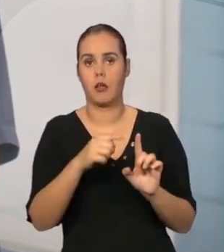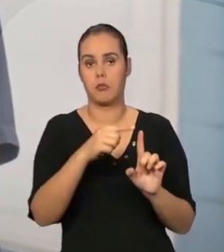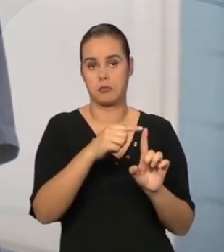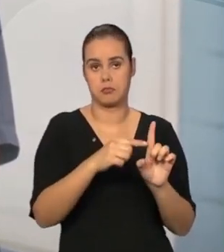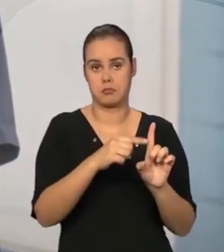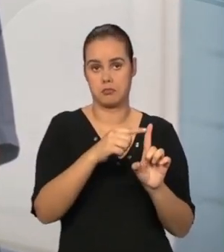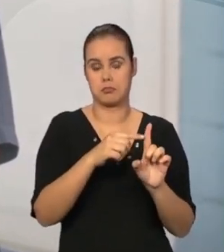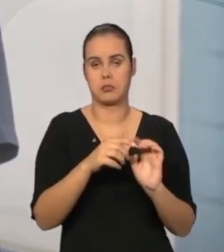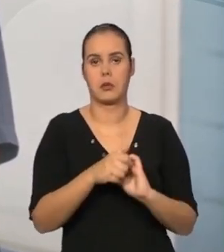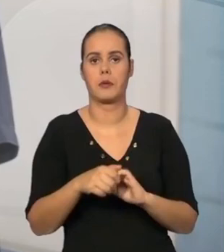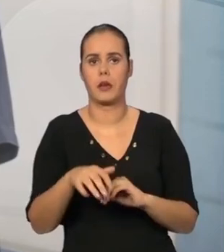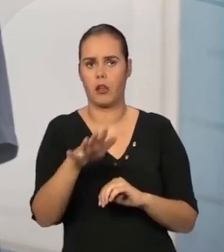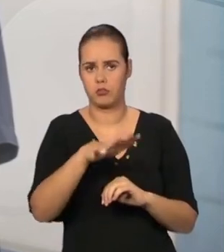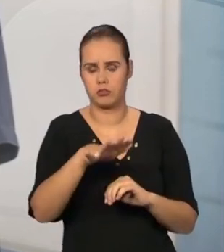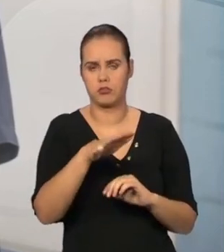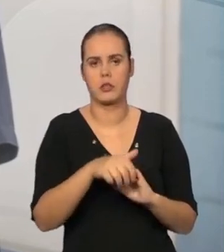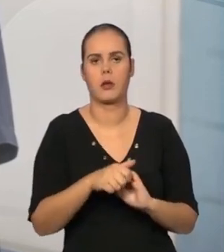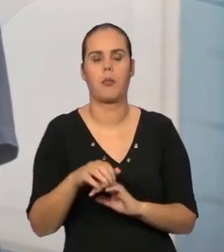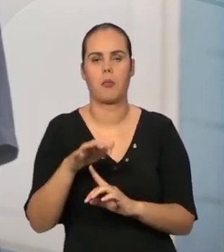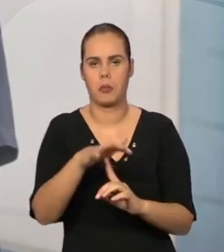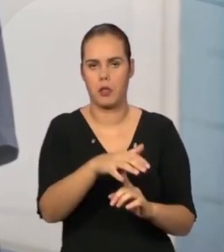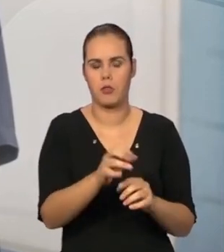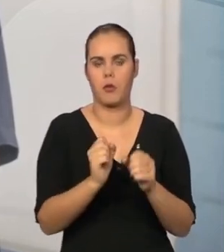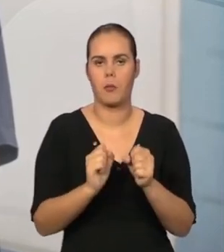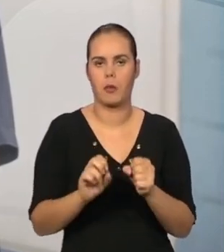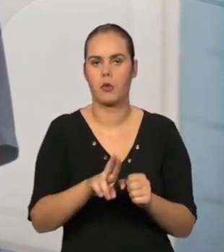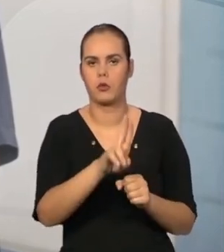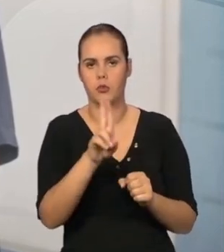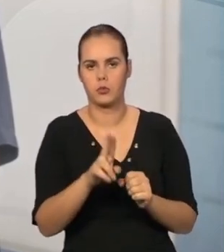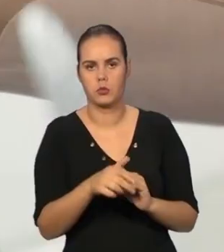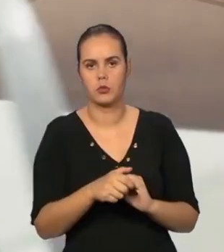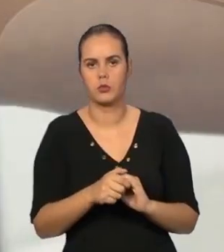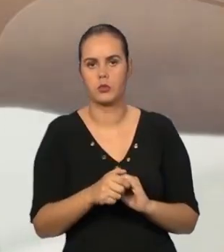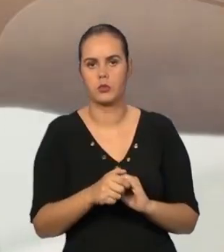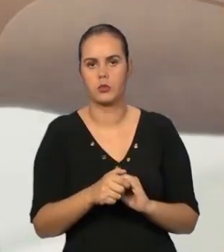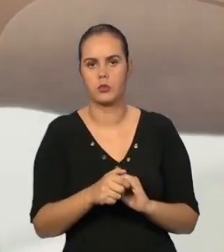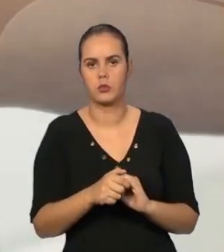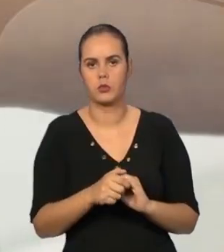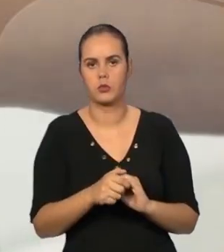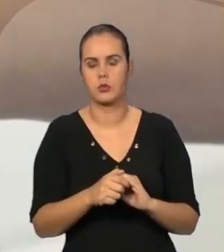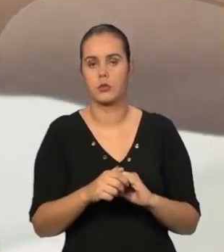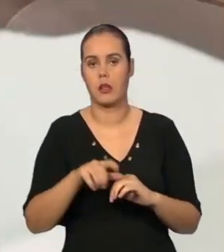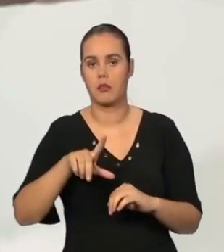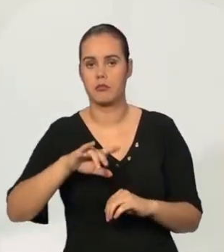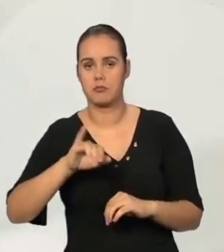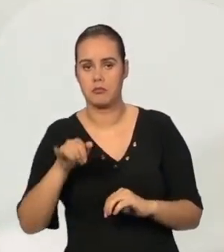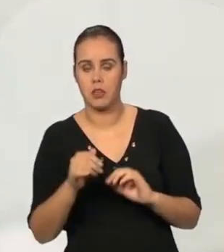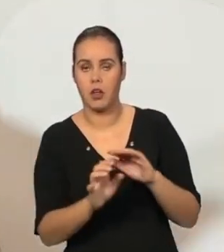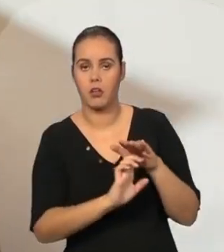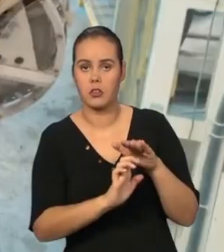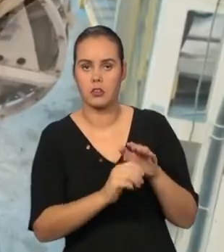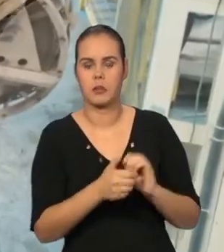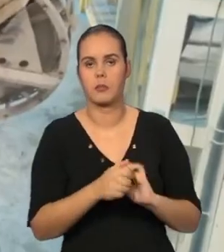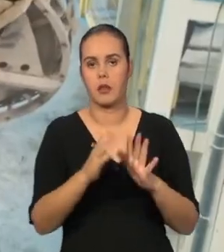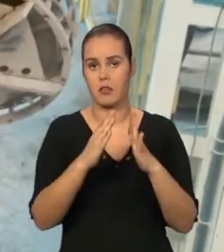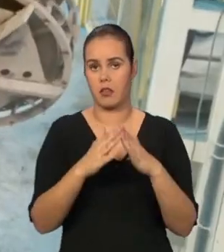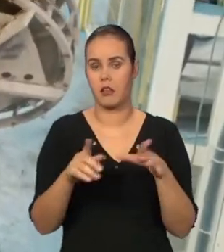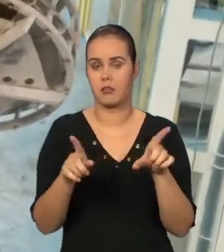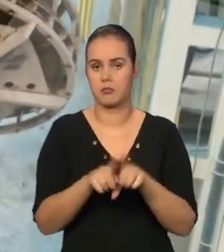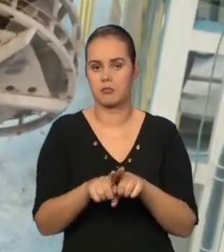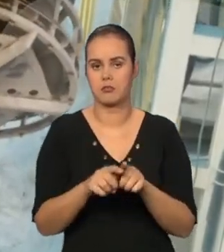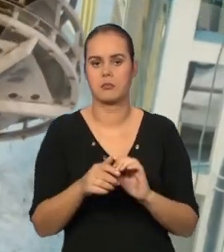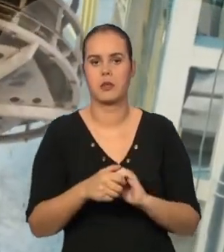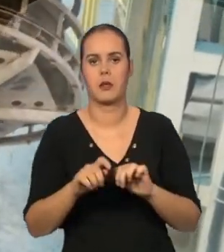residências, comércio, indústria e na parte agropecuária também. Mas para a água chegar na torneira há um grande